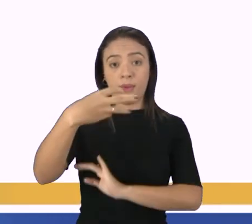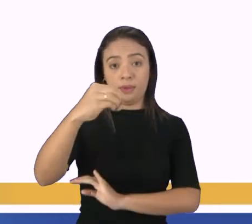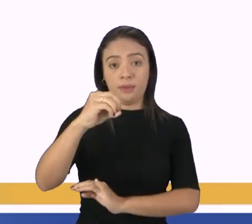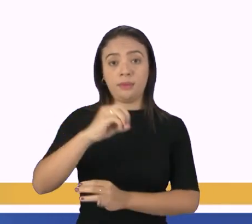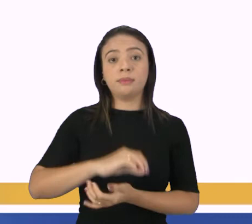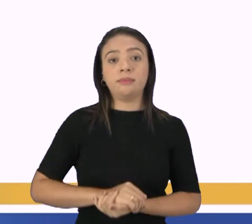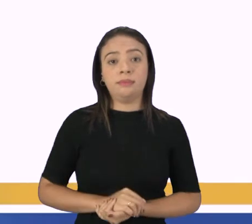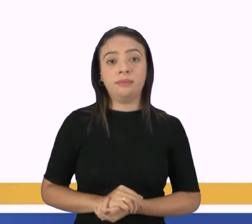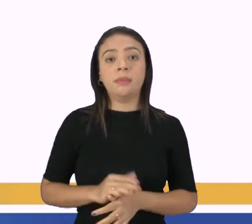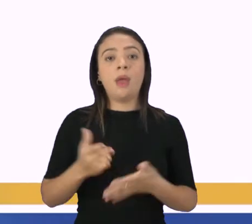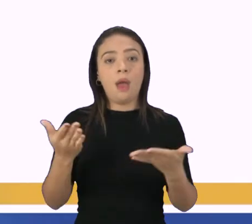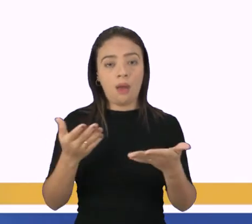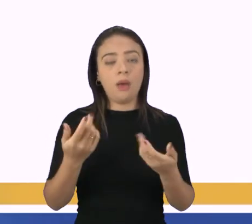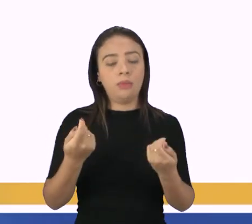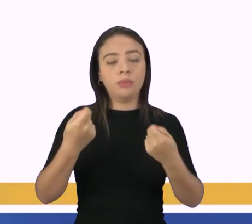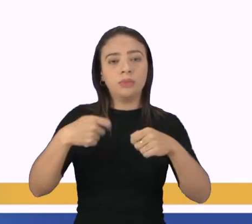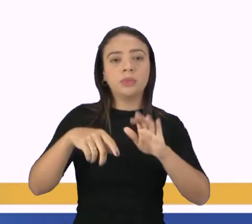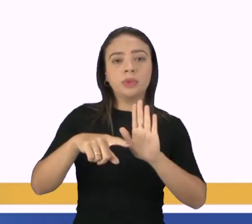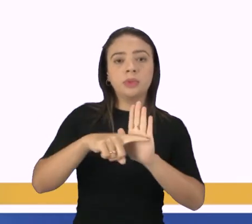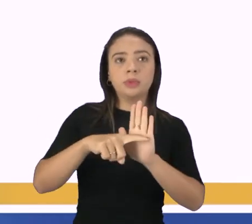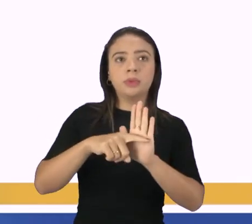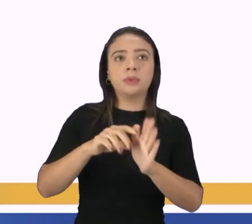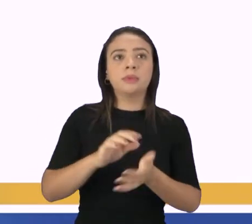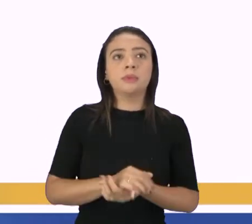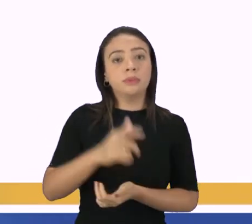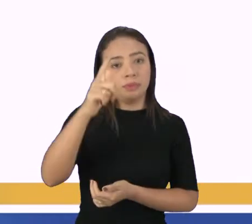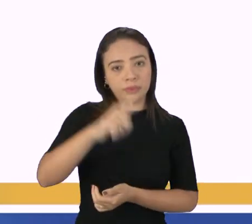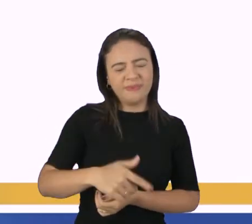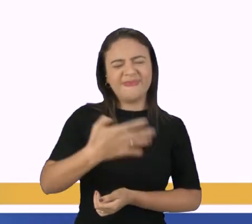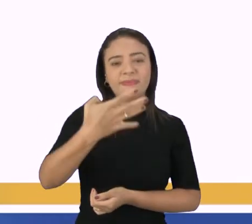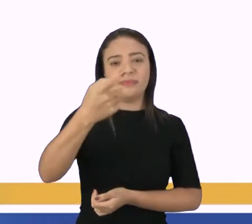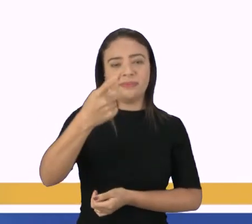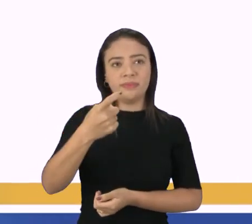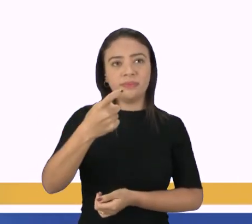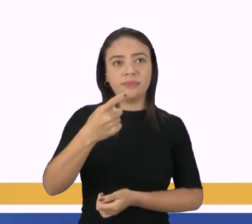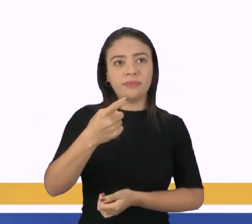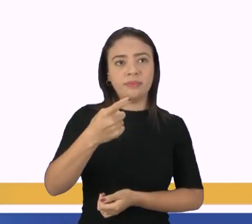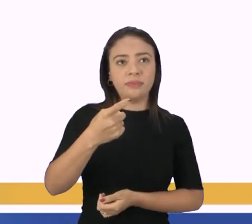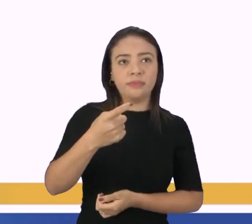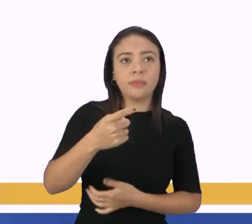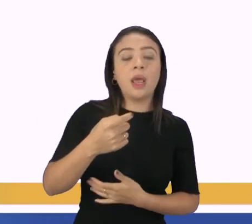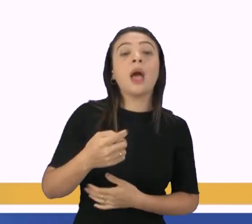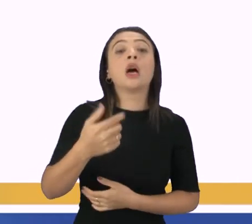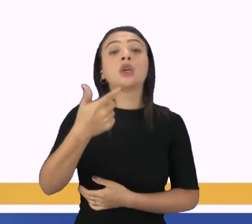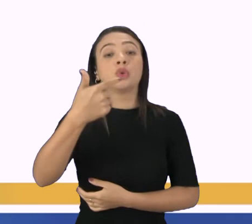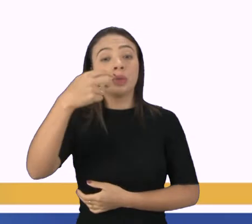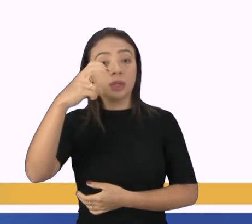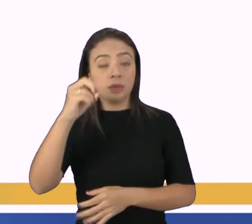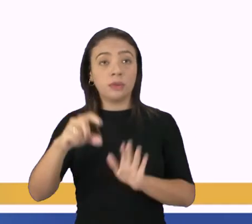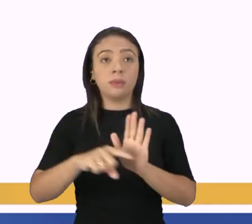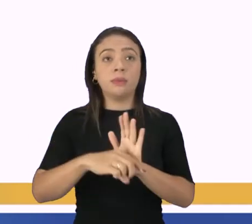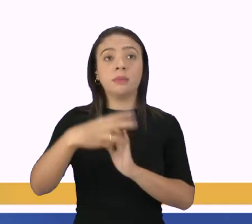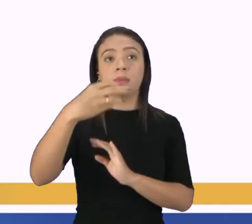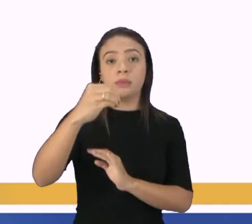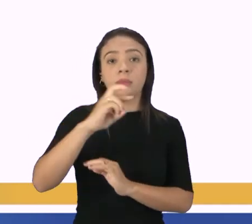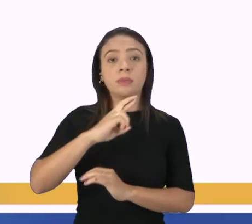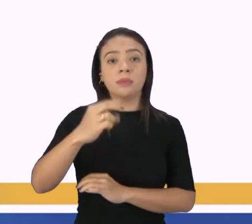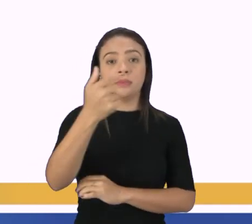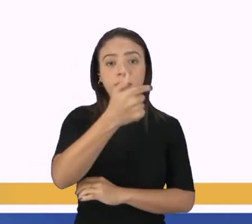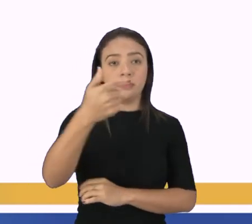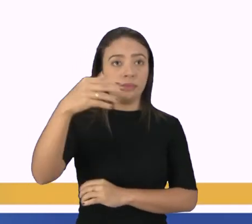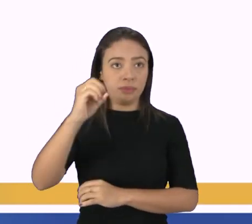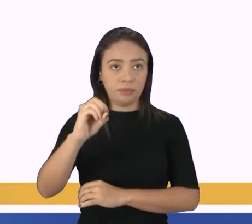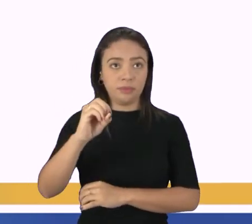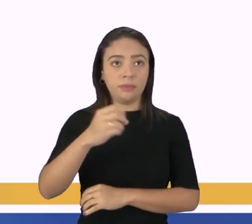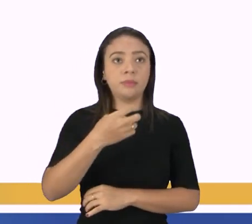30. Aí eu faço a subtração. Repeti lá o 4x, coloquei 250 menos 30, 220.